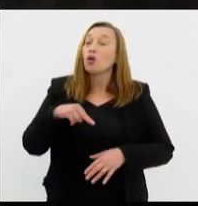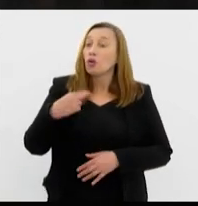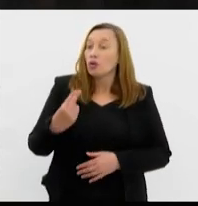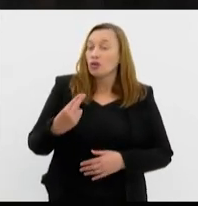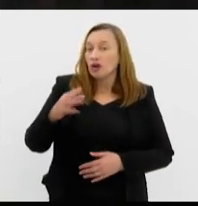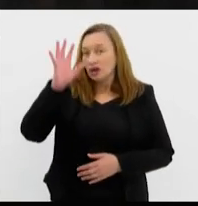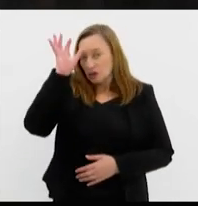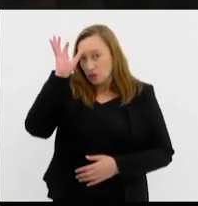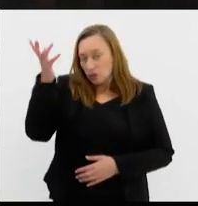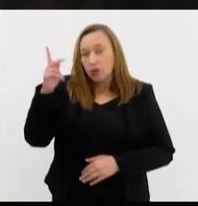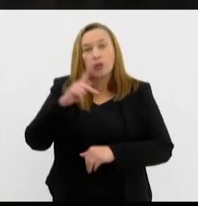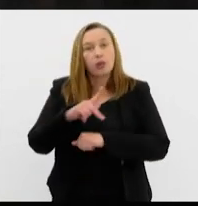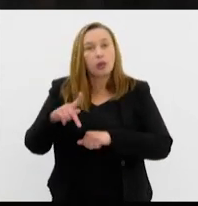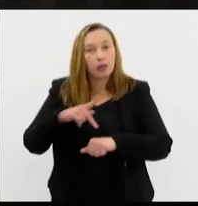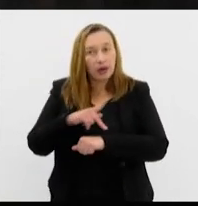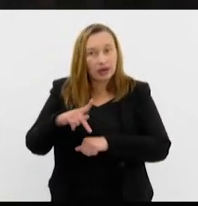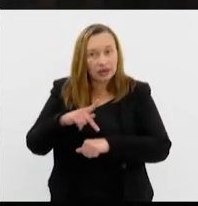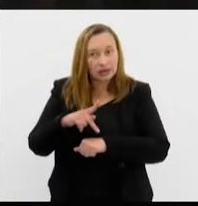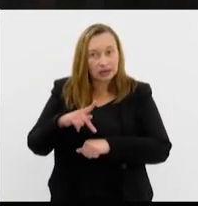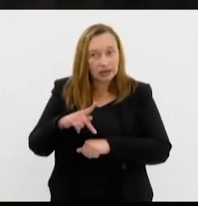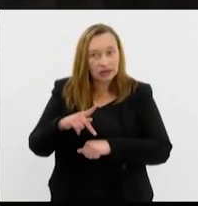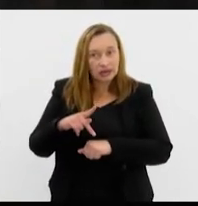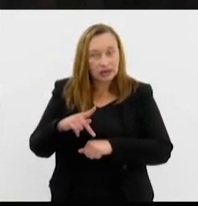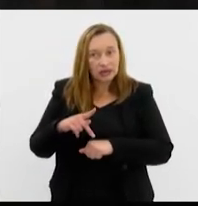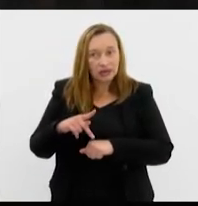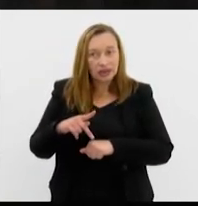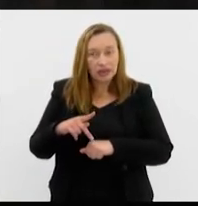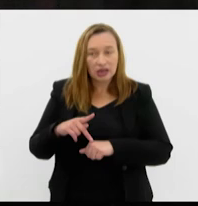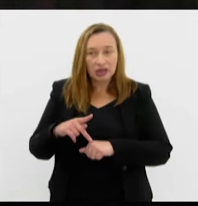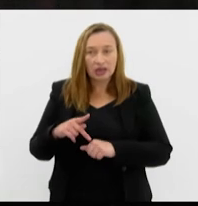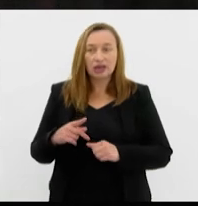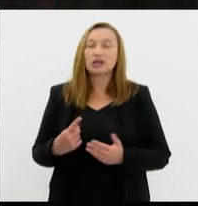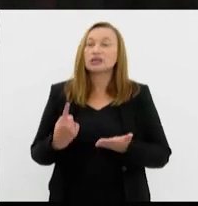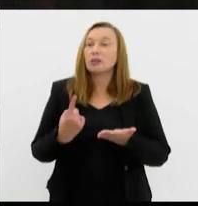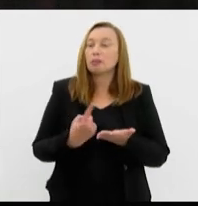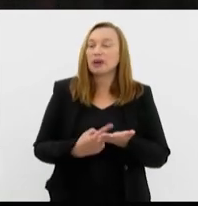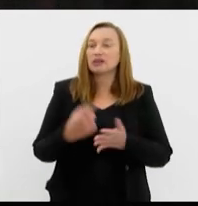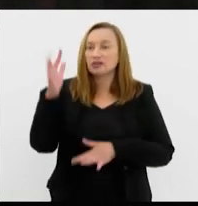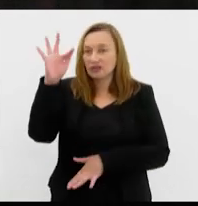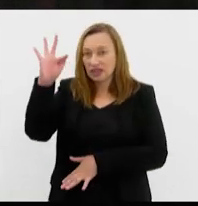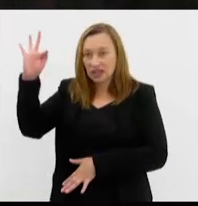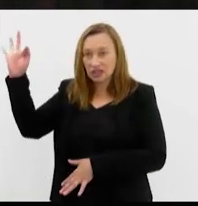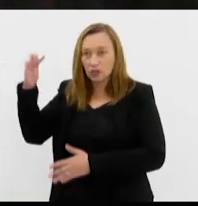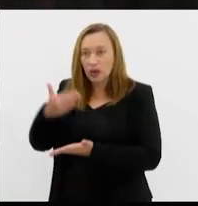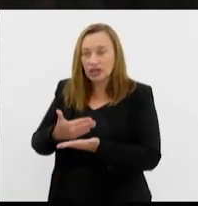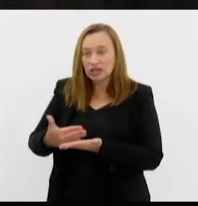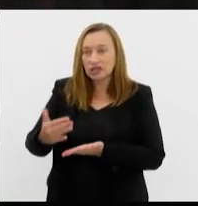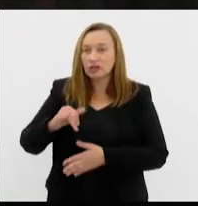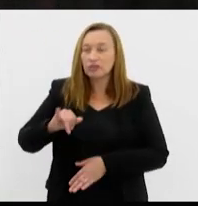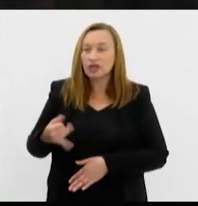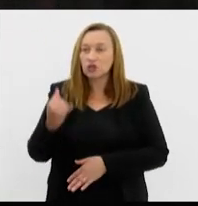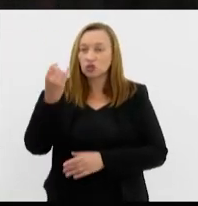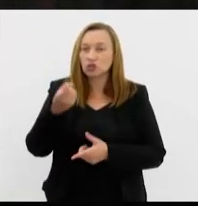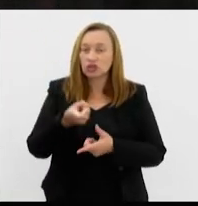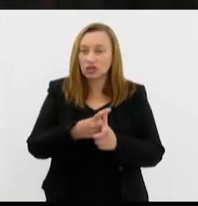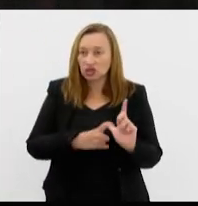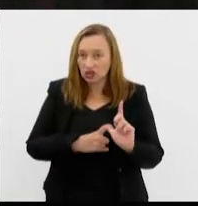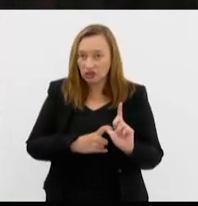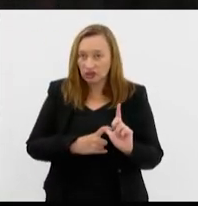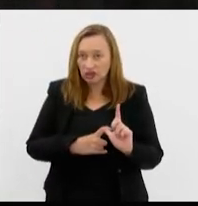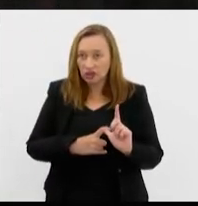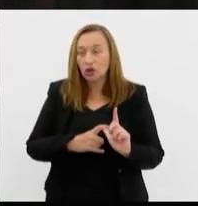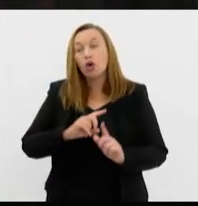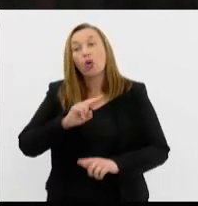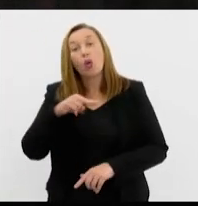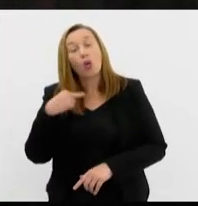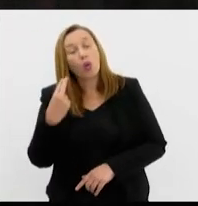nesse país esse pacto federativo a iniciar-se pelos juros da dívida, ou